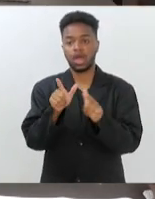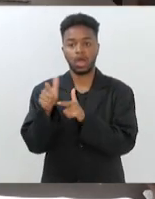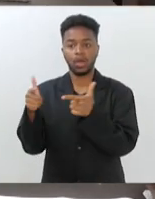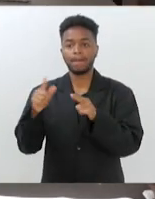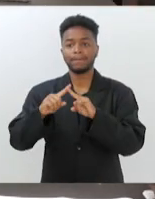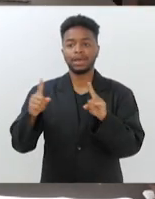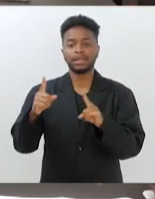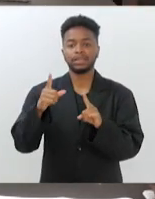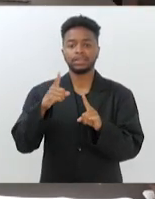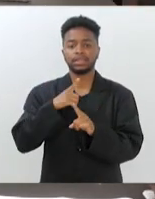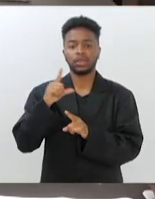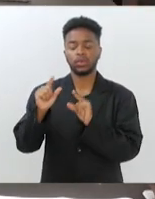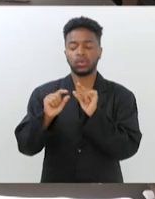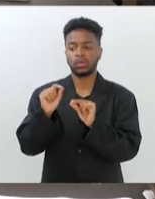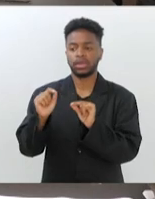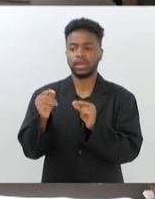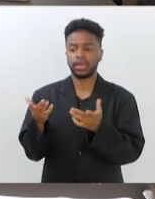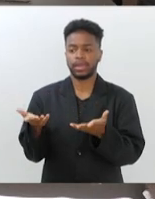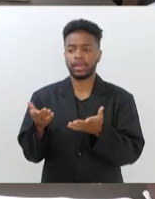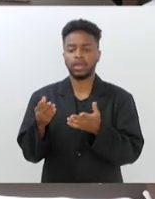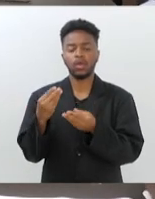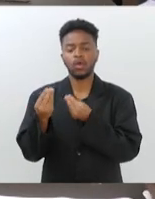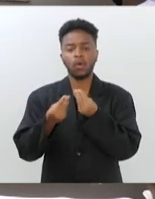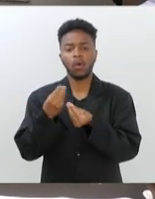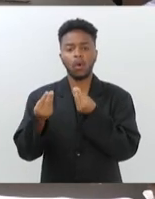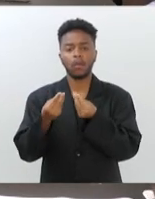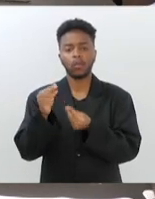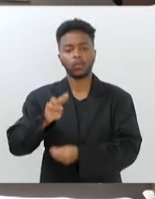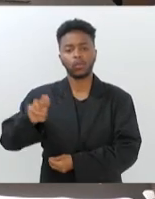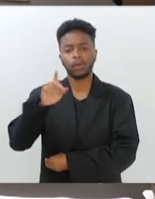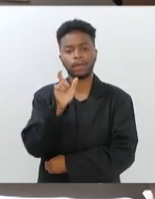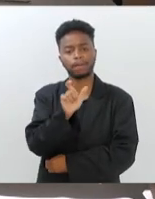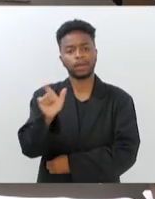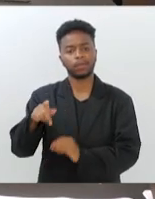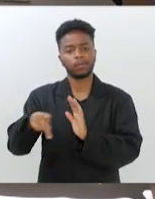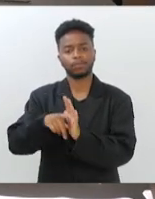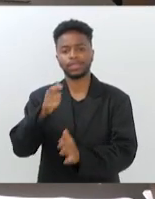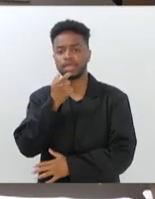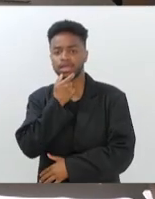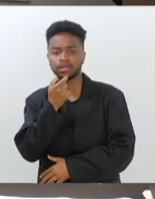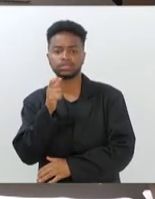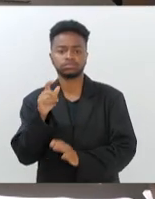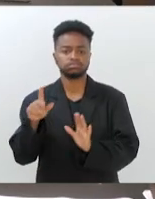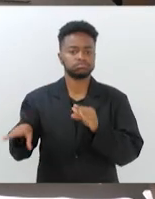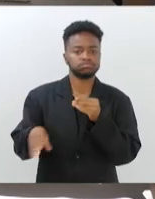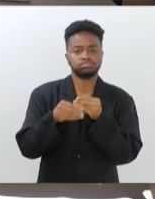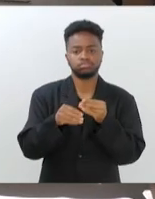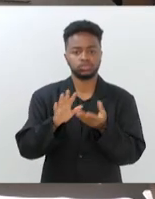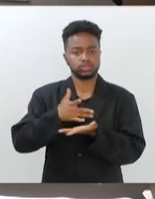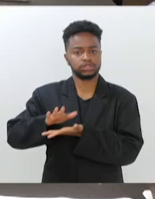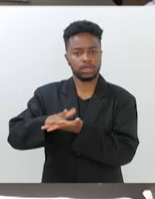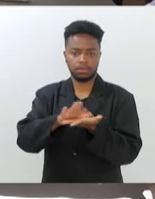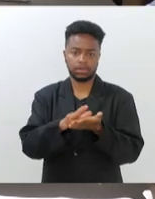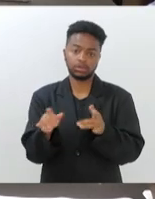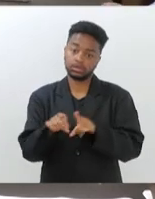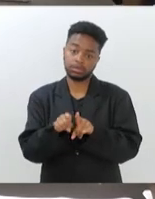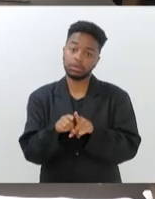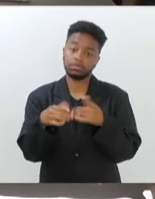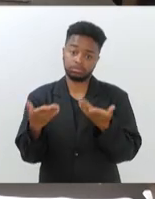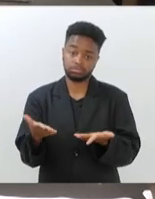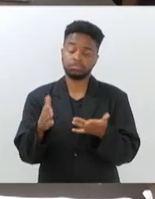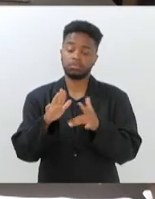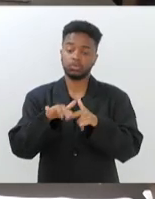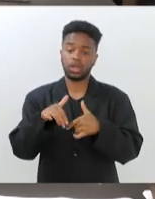tema agora a invasão que tem de termos de termos em inglês que vão pros sambas né Ficar c da